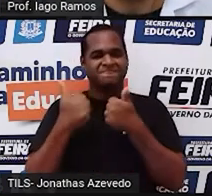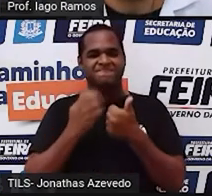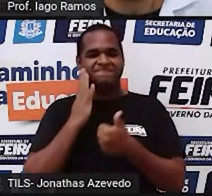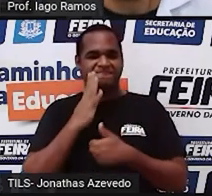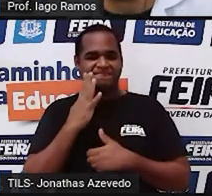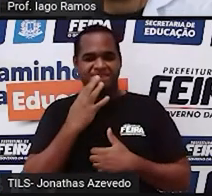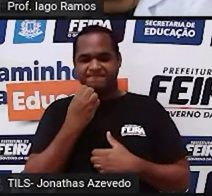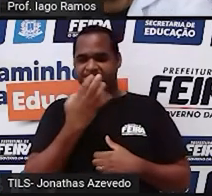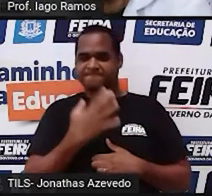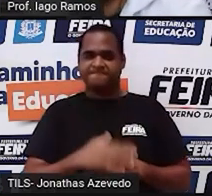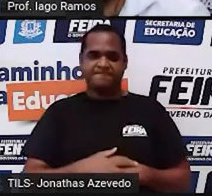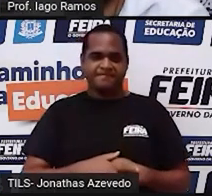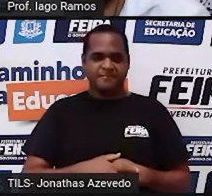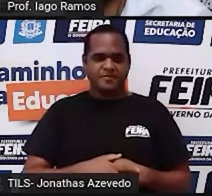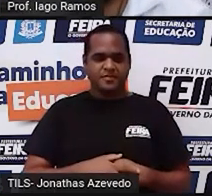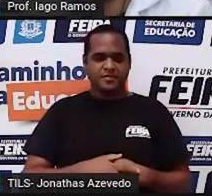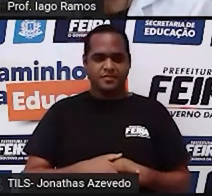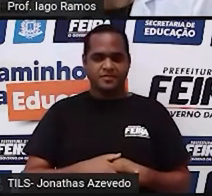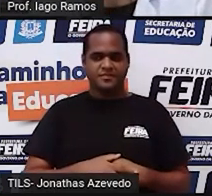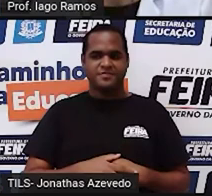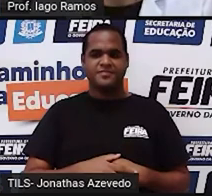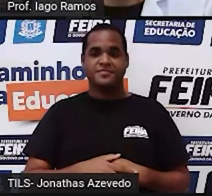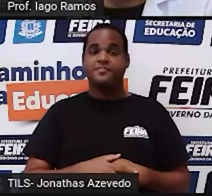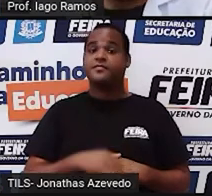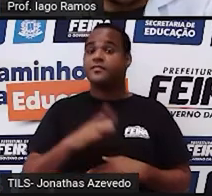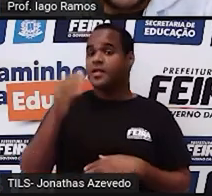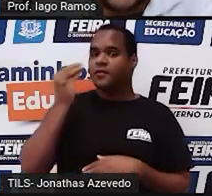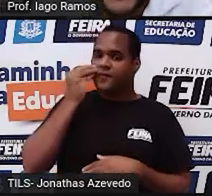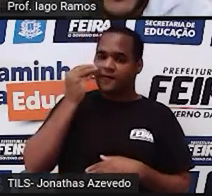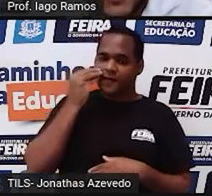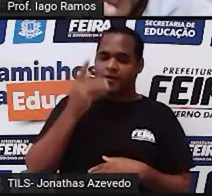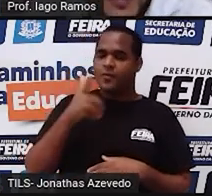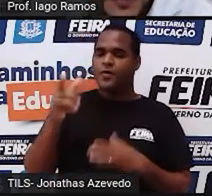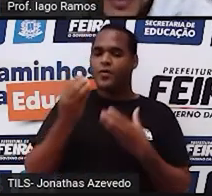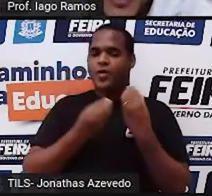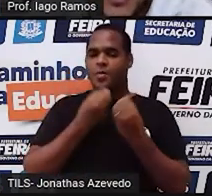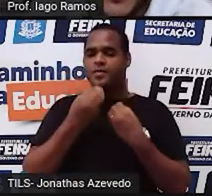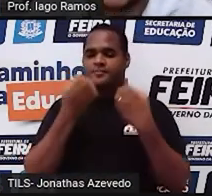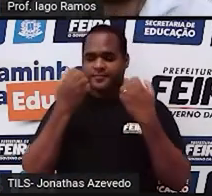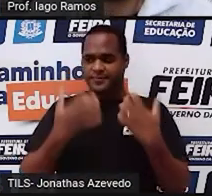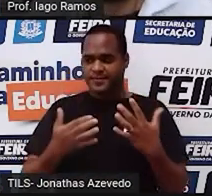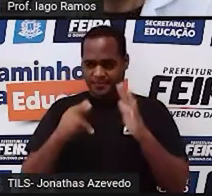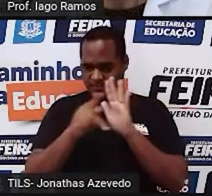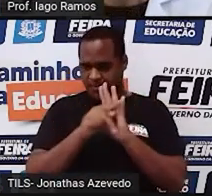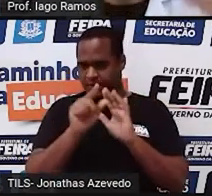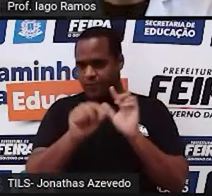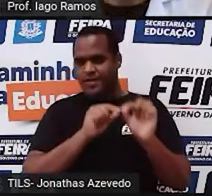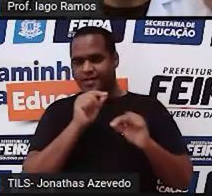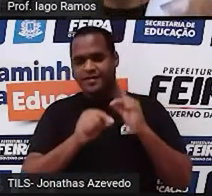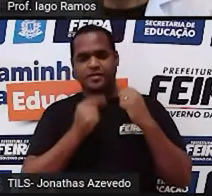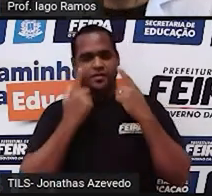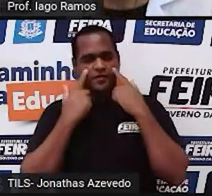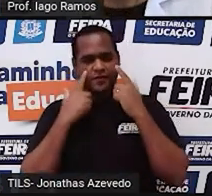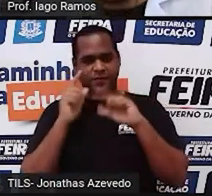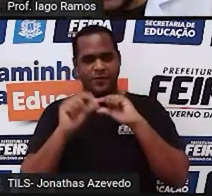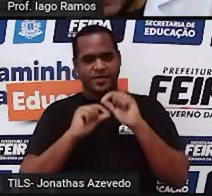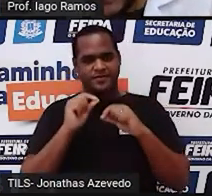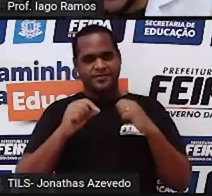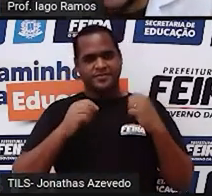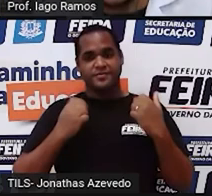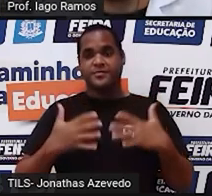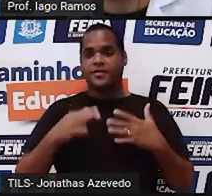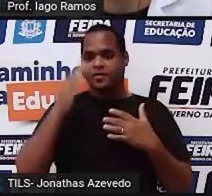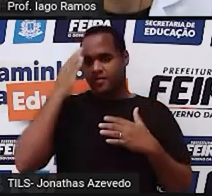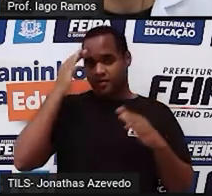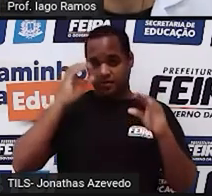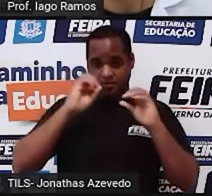hein Tá bom então bora testar mais uma vez agora essa parte que a gente acabou de ver para ver se a gente